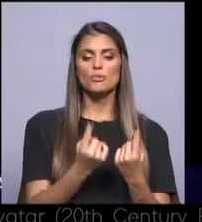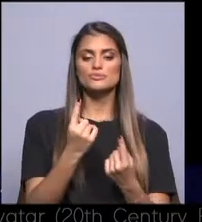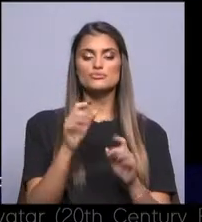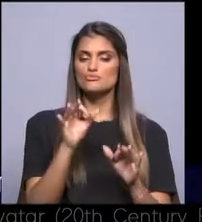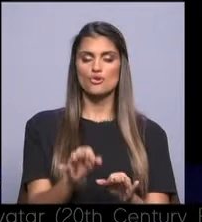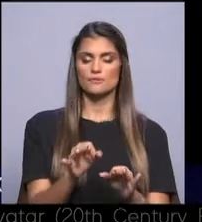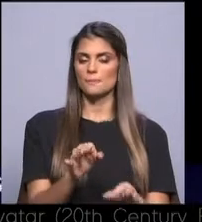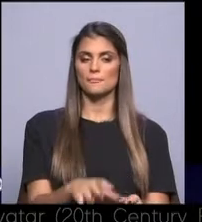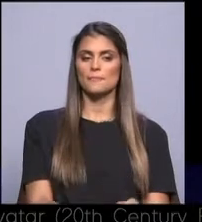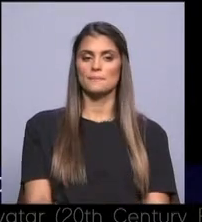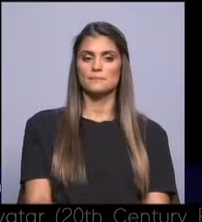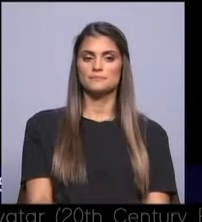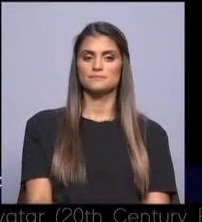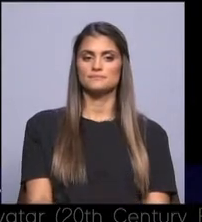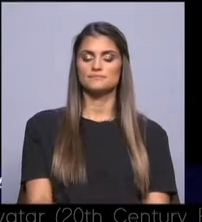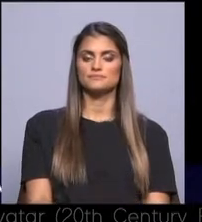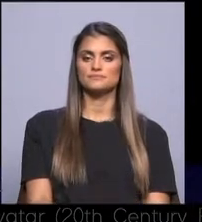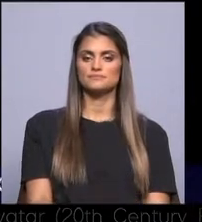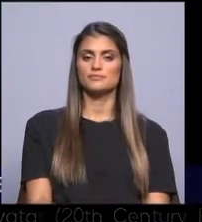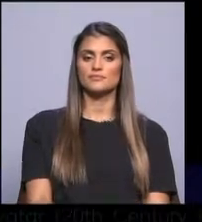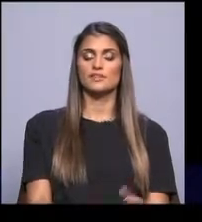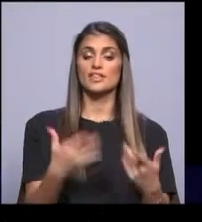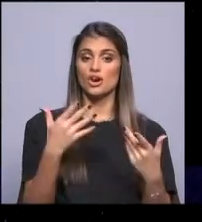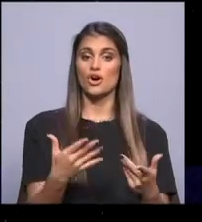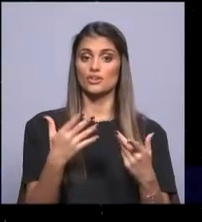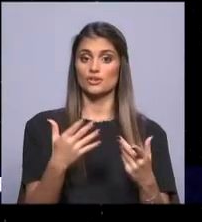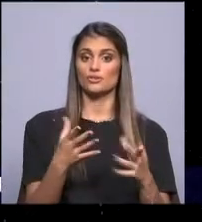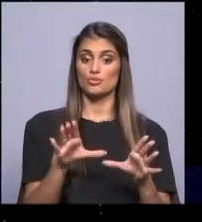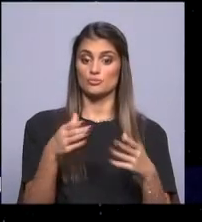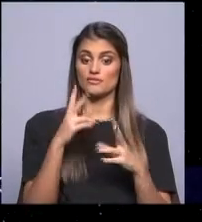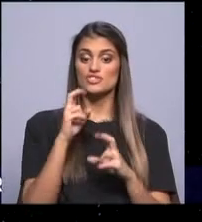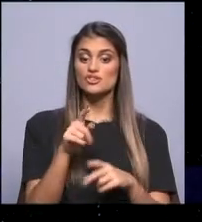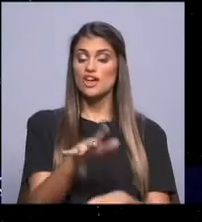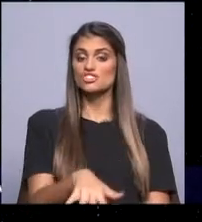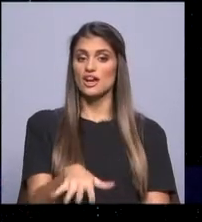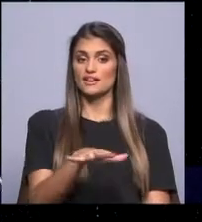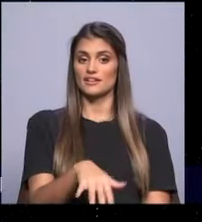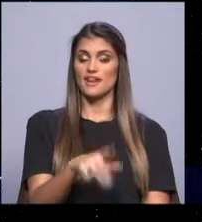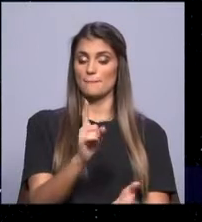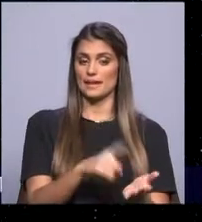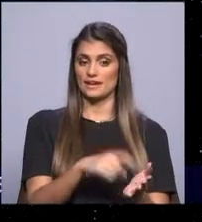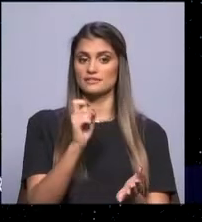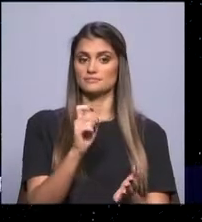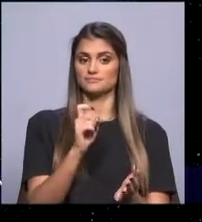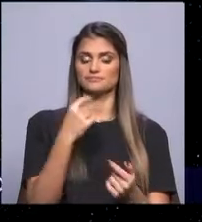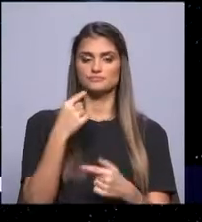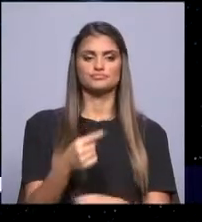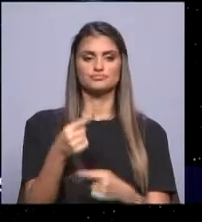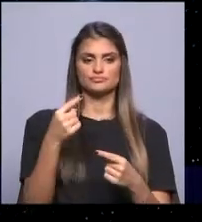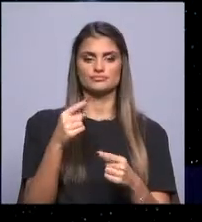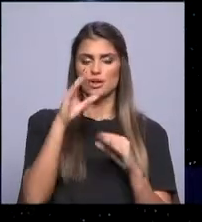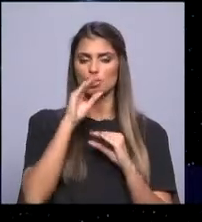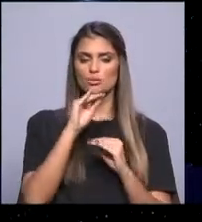confirmou e agora aquele que é provavelmente o maior grupo de investigação nesta área, nos Estados Unidos, anunciou uma